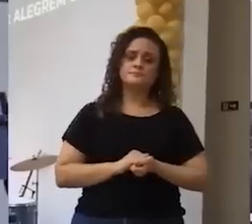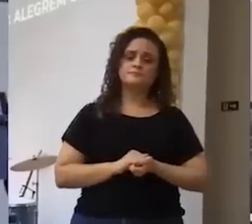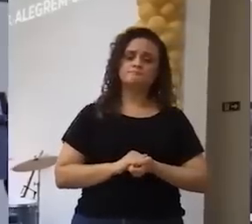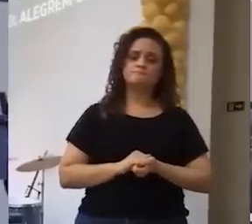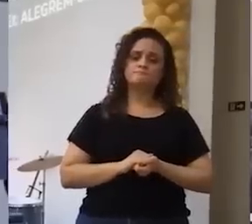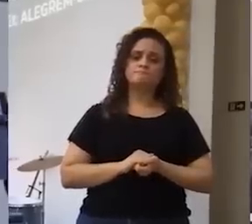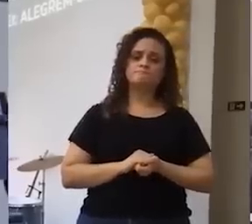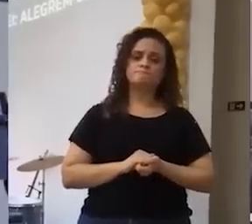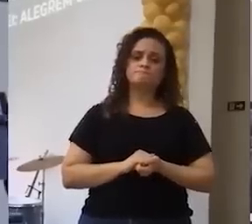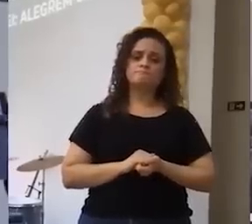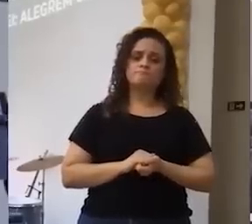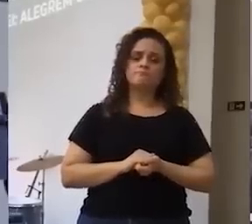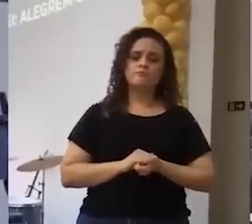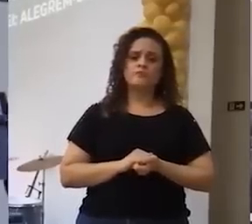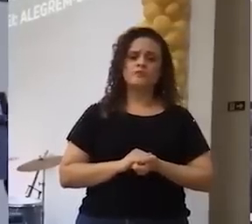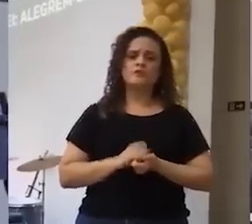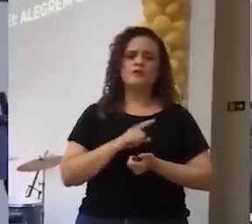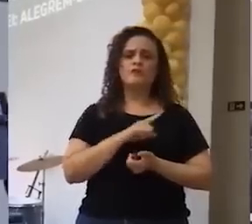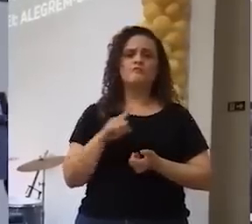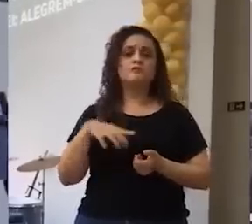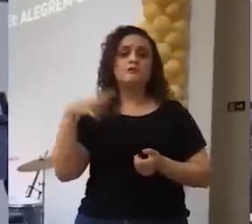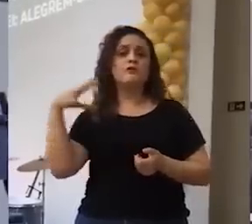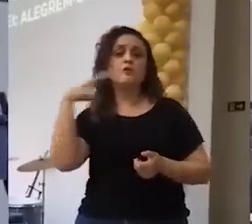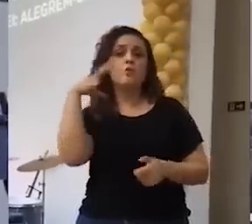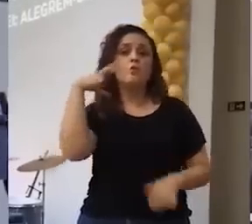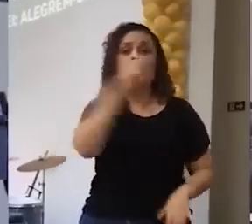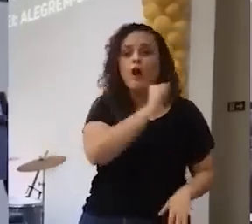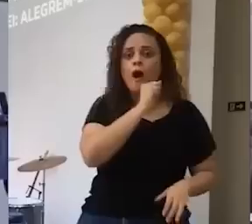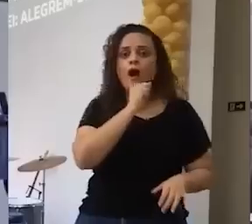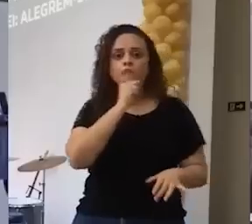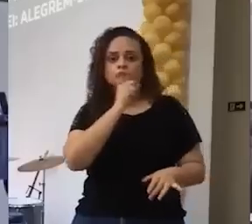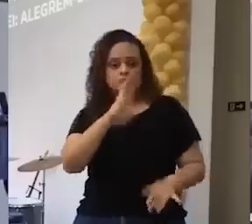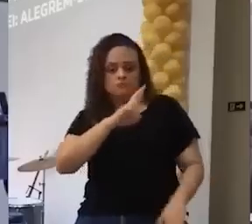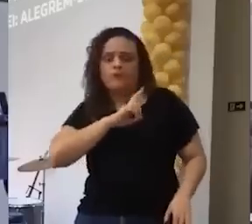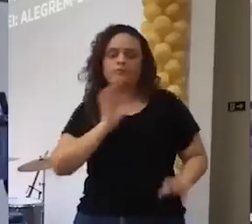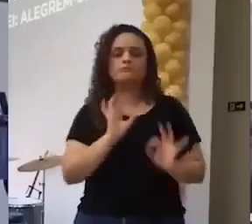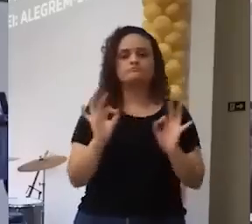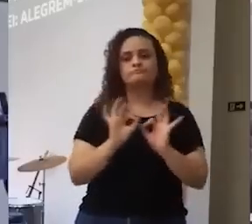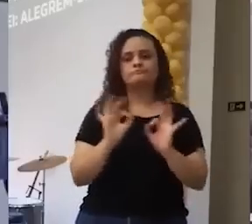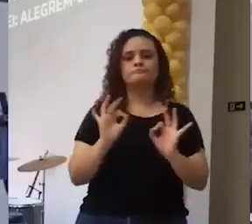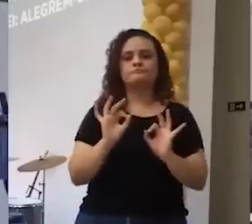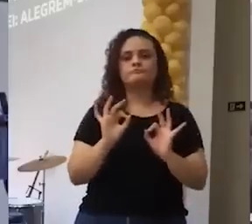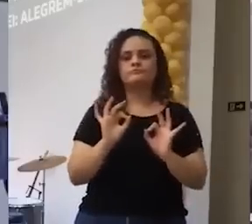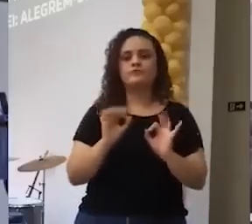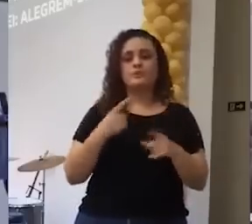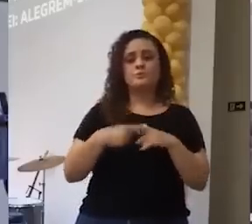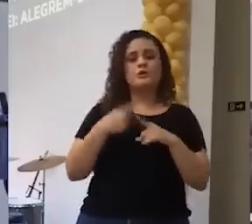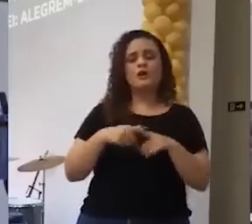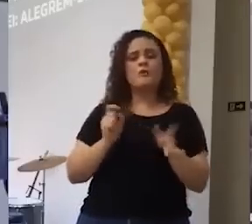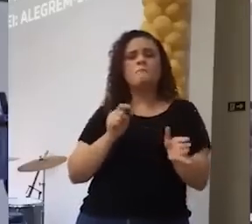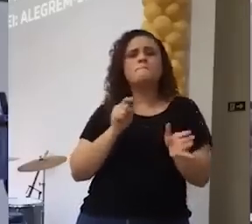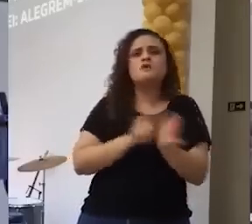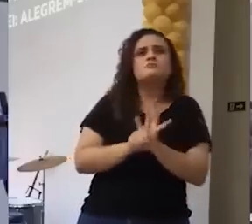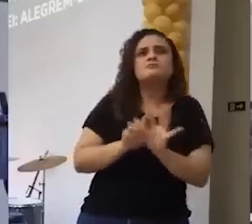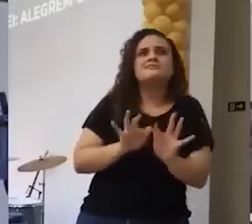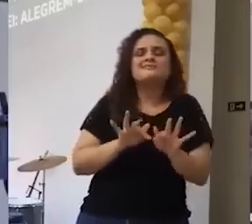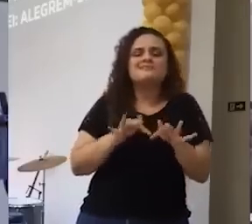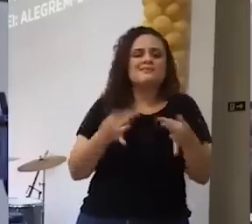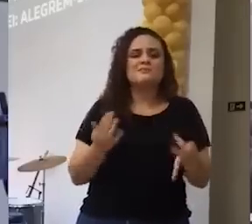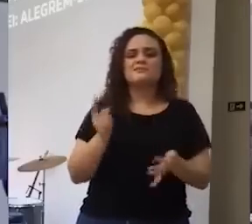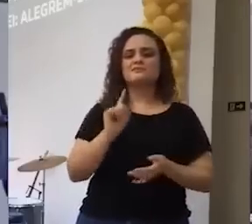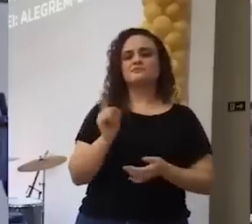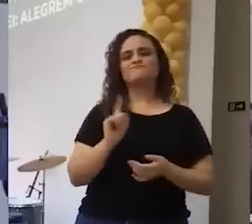Não precisa ter muita pressa em responder essa pergunta, não. Porque ela não é tão simples e não é tão óbvia como